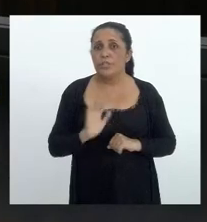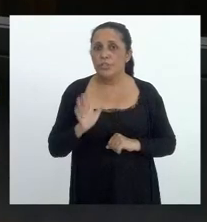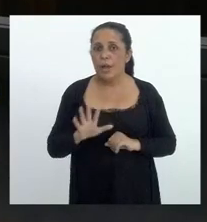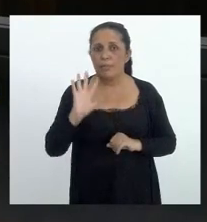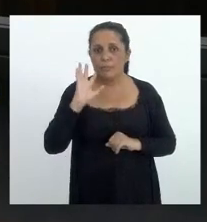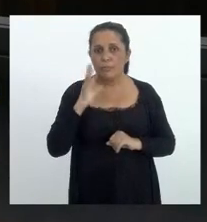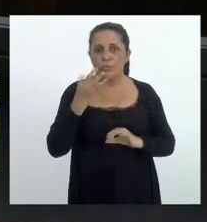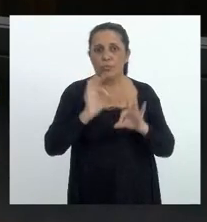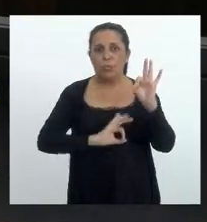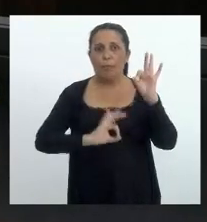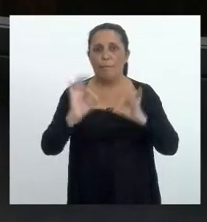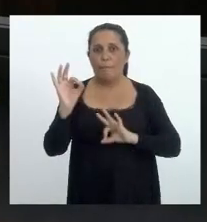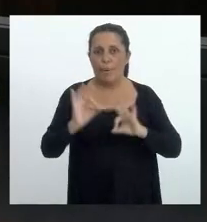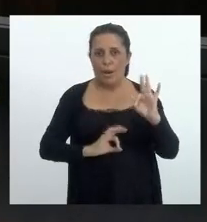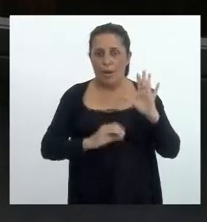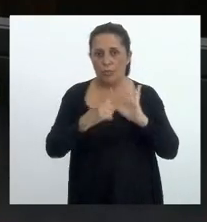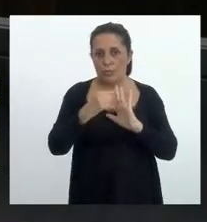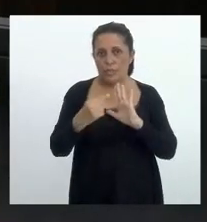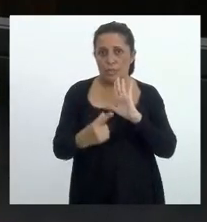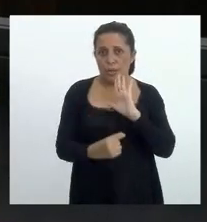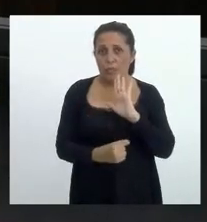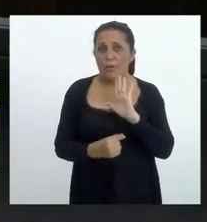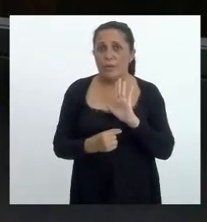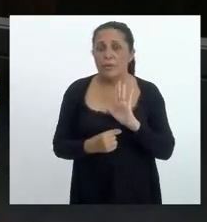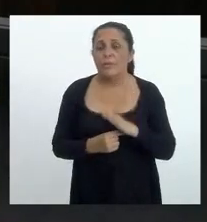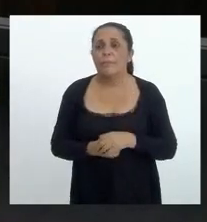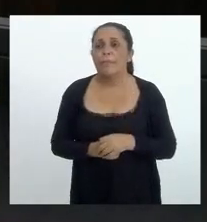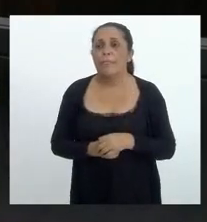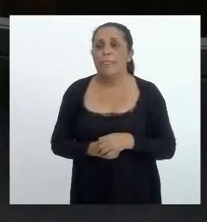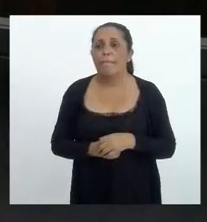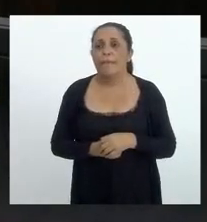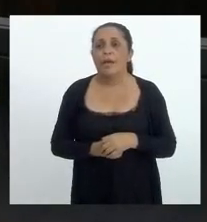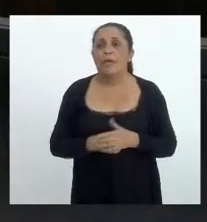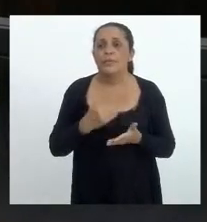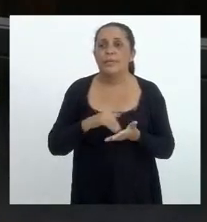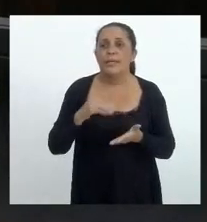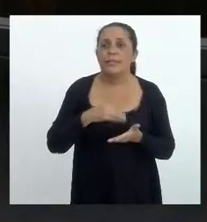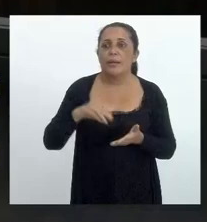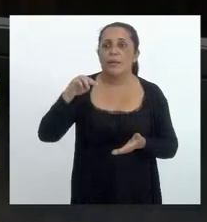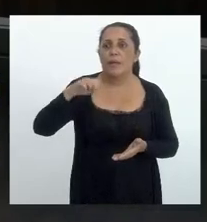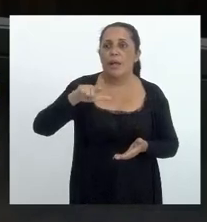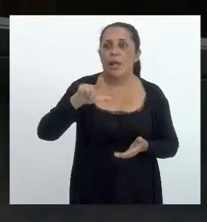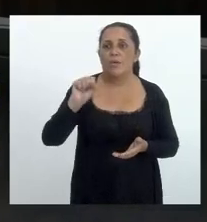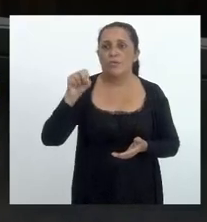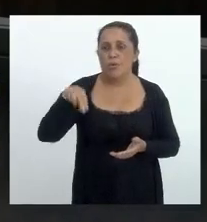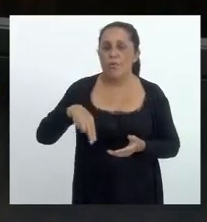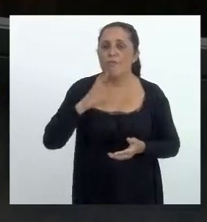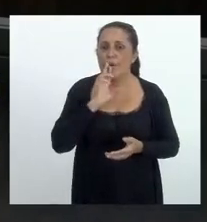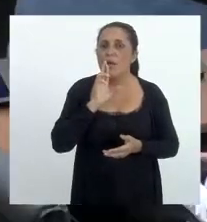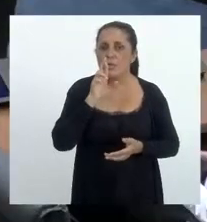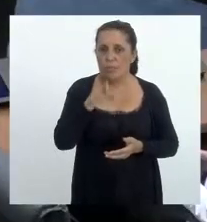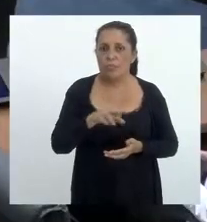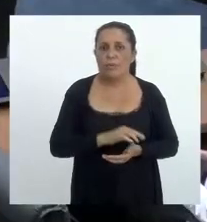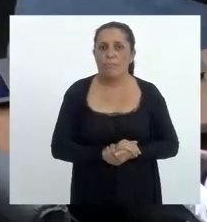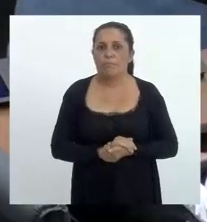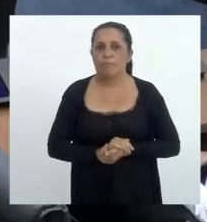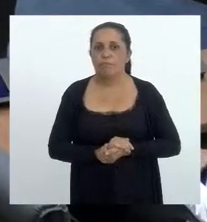nesse plano de ressalvas. E o secretário Nelson vai responder o senhor, deputado.